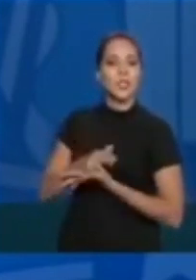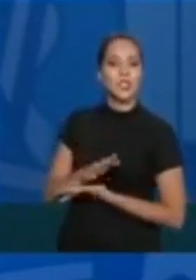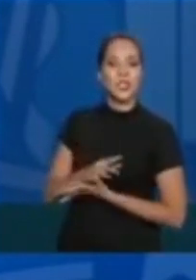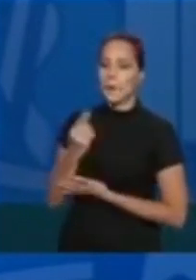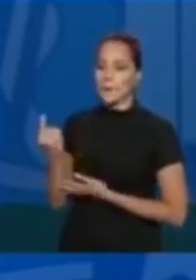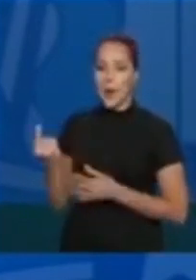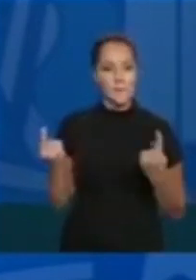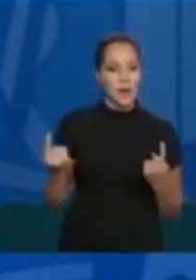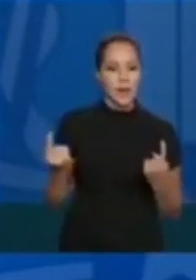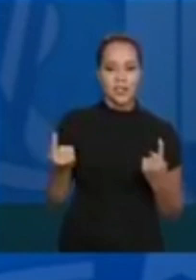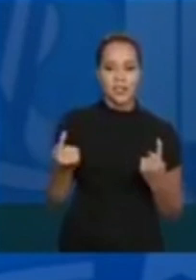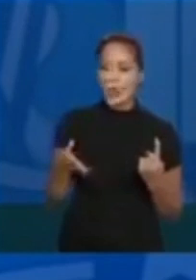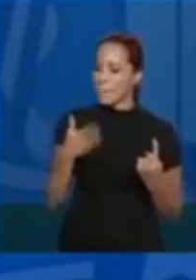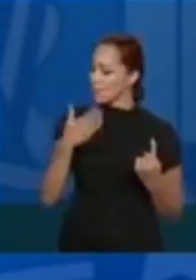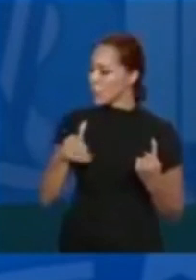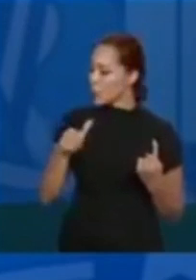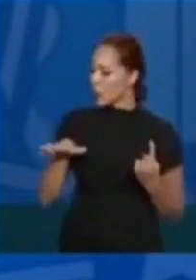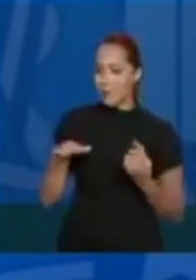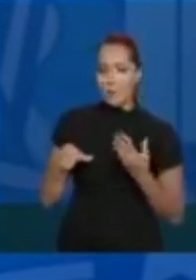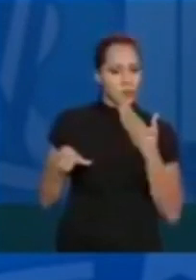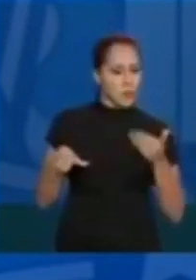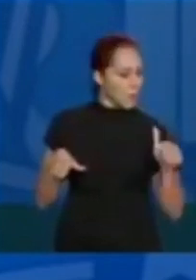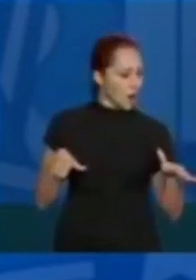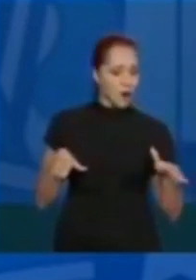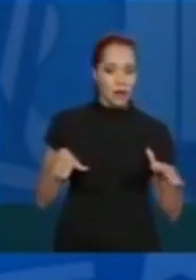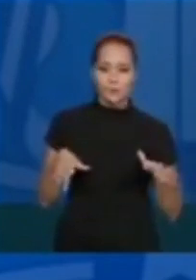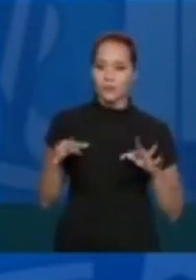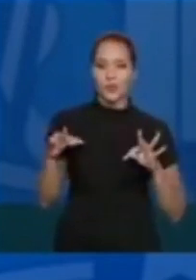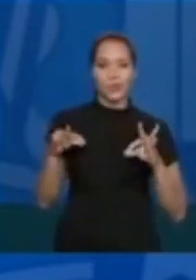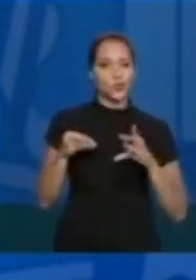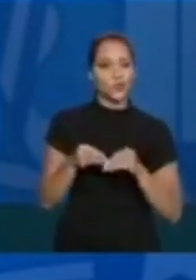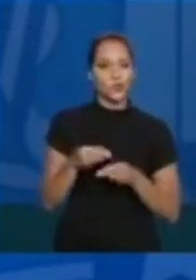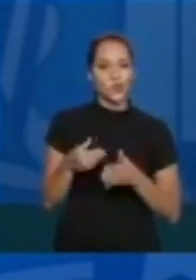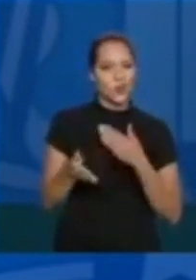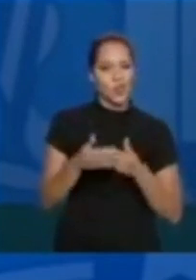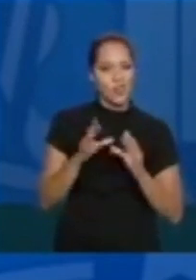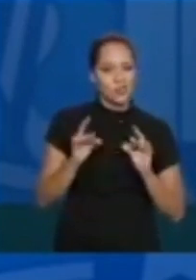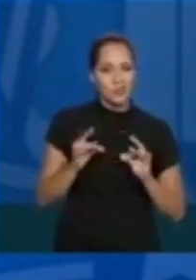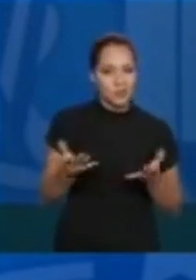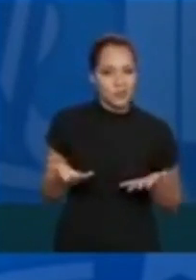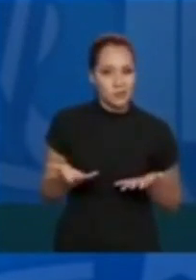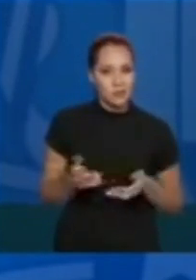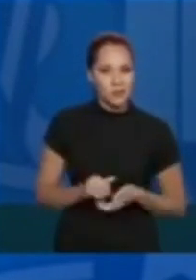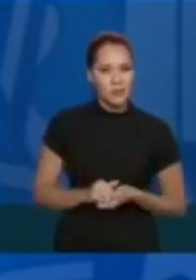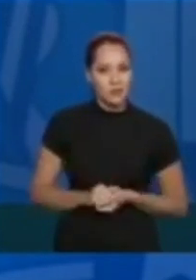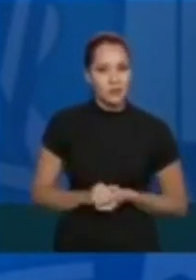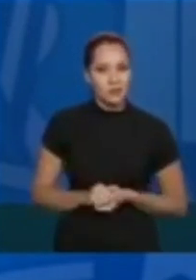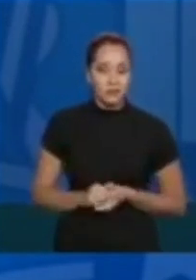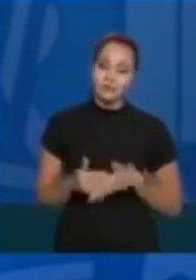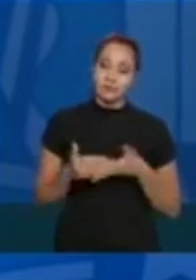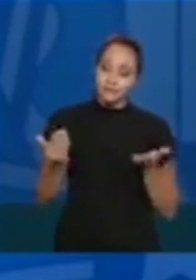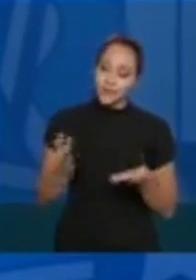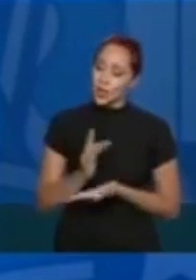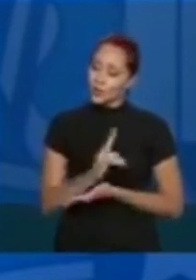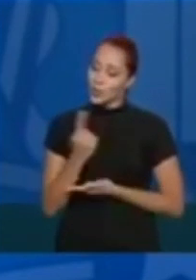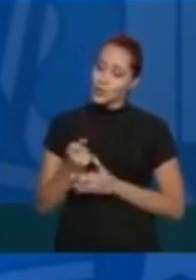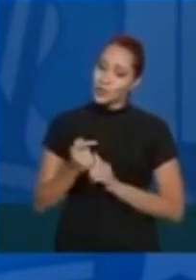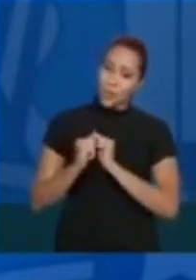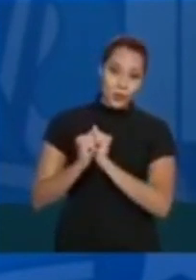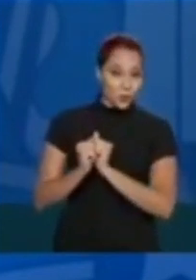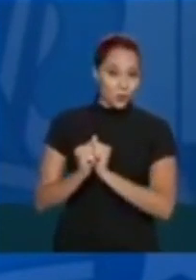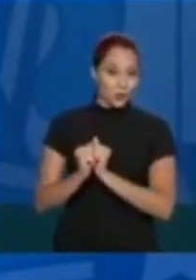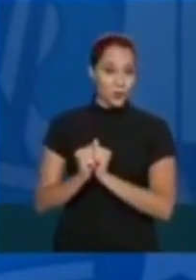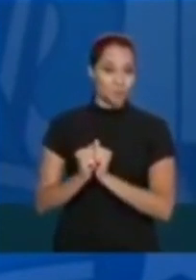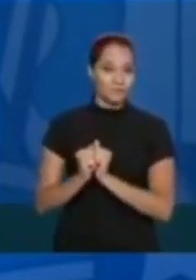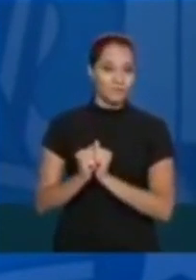Por motivos de todos os matizes, né? Então a gente está ali junto, a gente